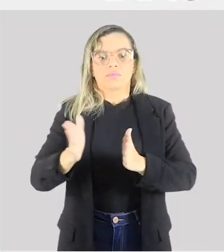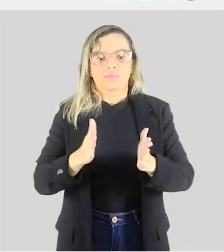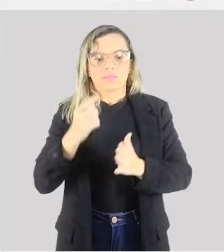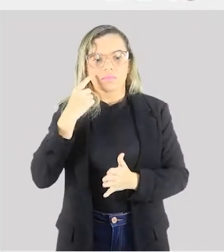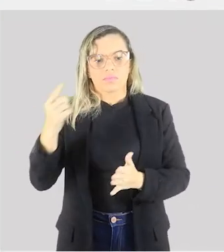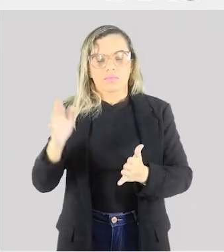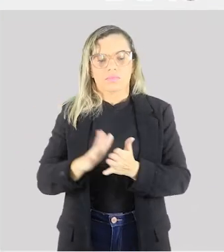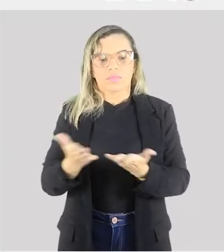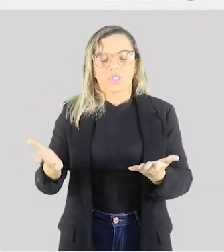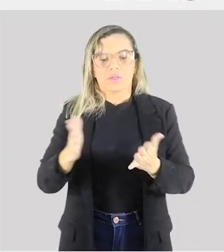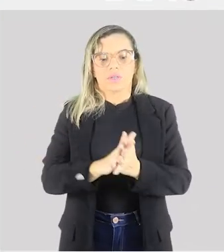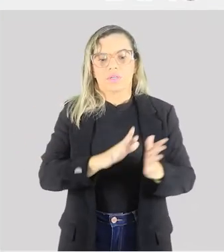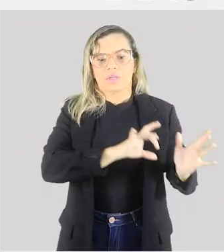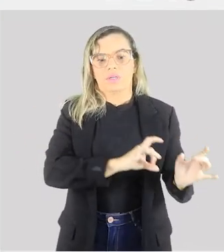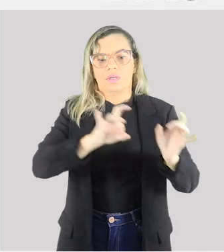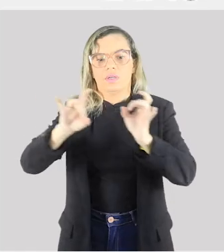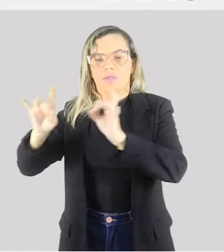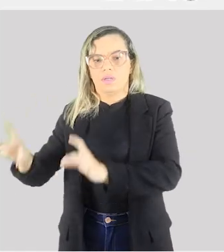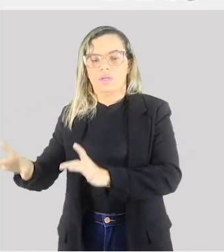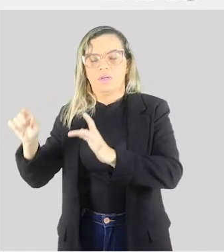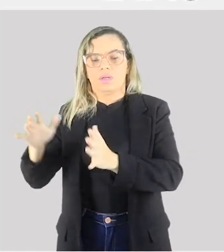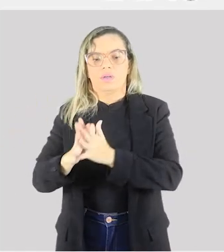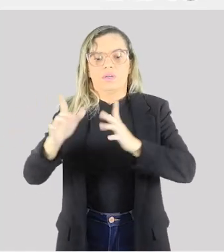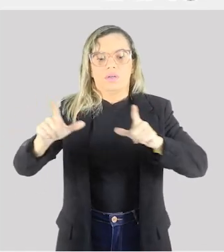cargo, ele é diferente da